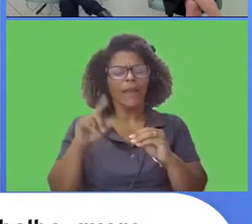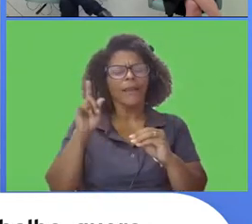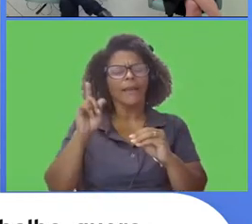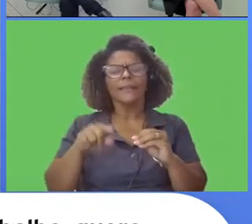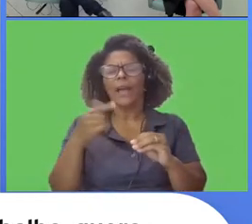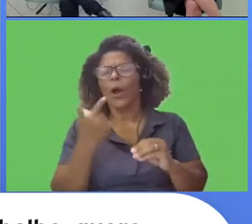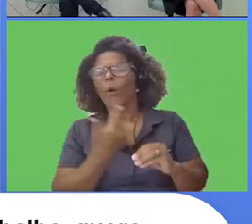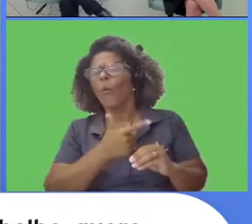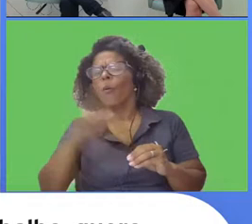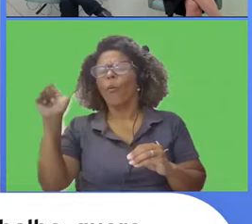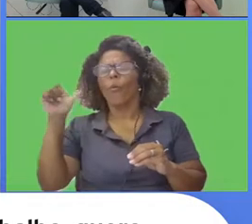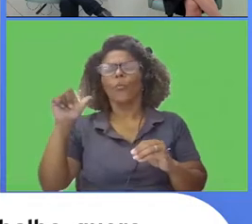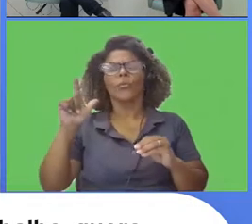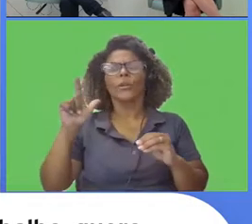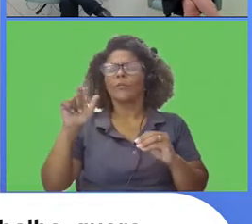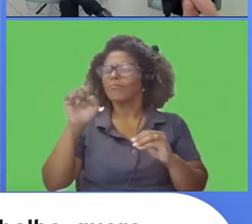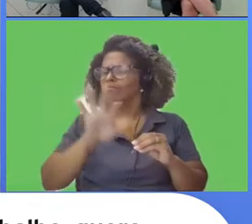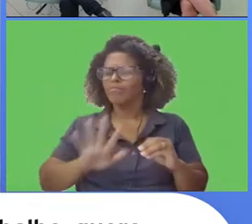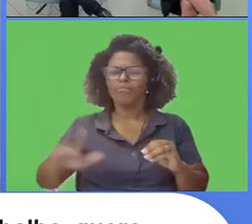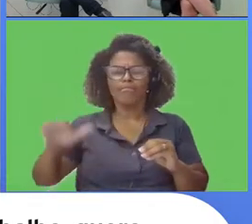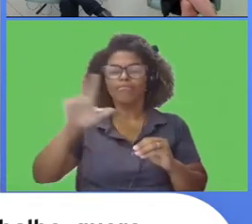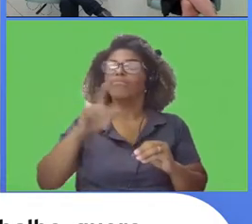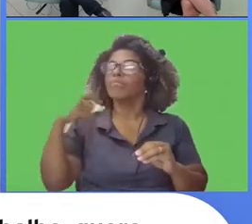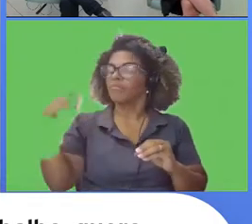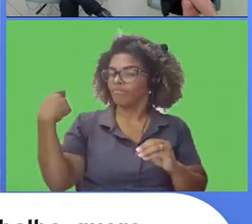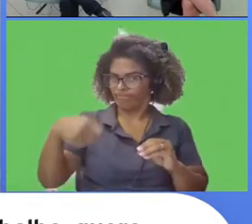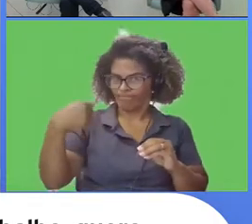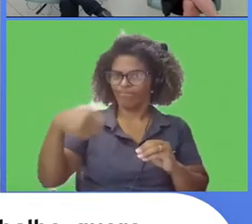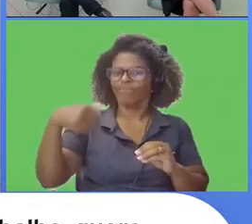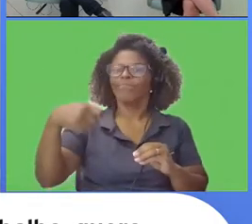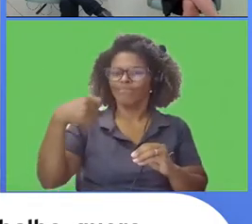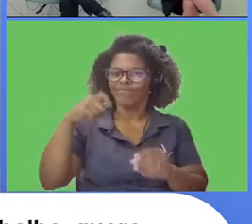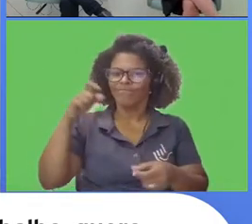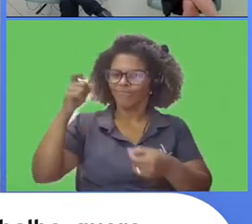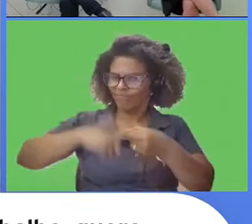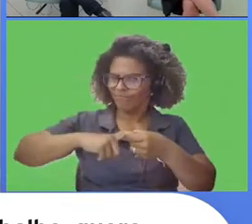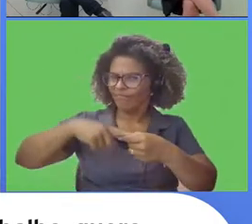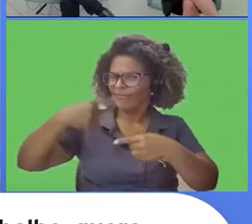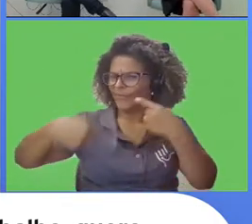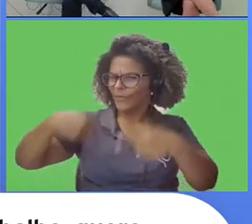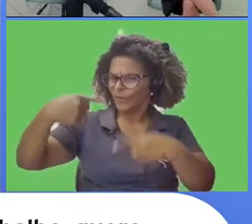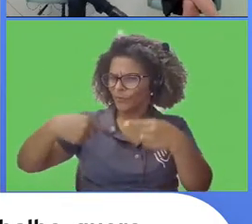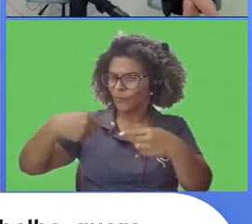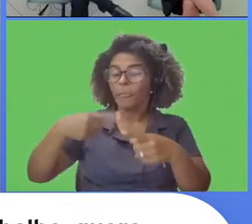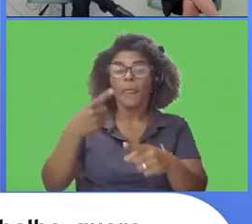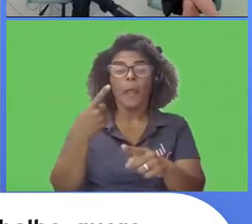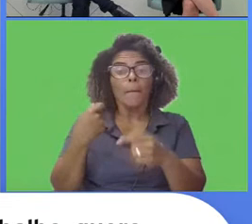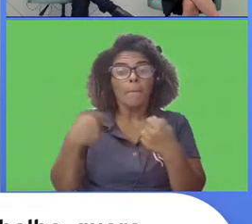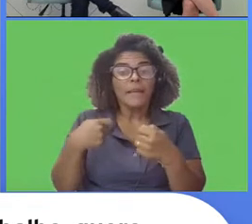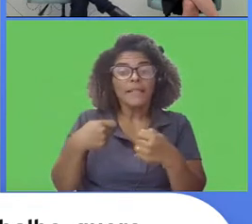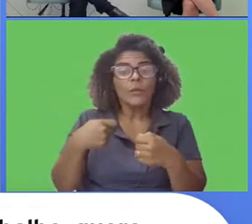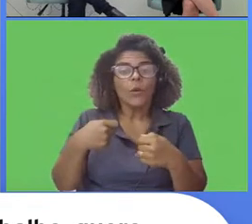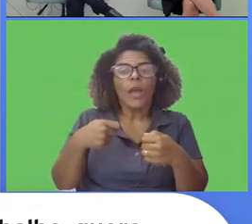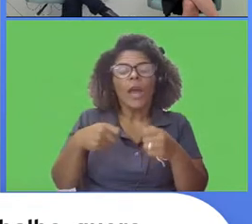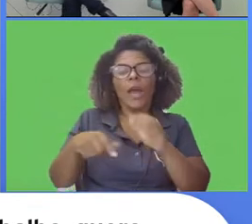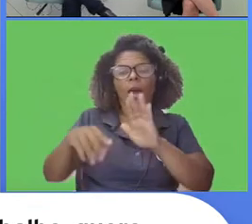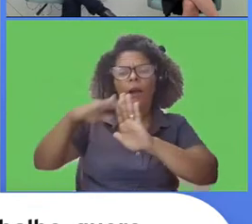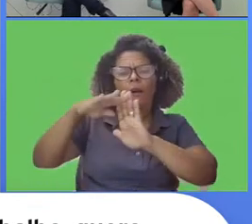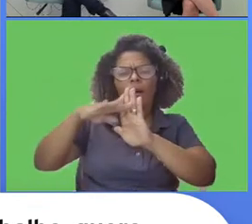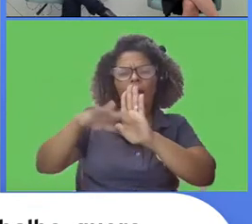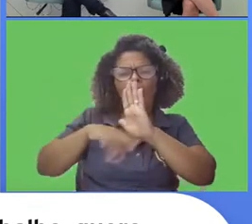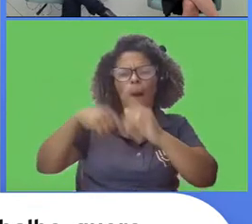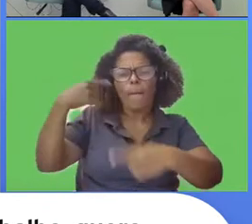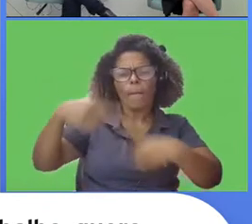dimensão muito importante que precisa ser retomada. Né? A gente precisa de ter uma política de qualificação